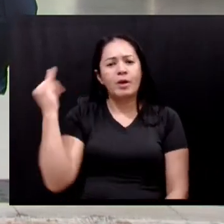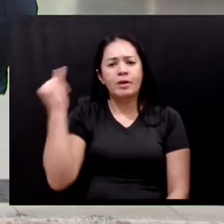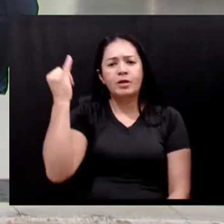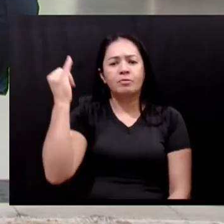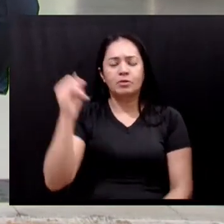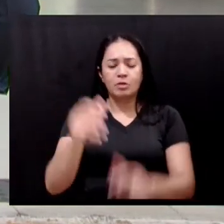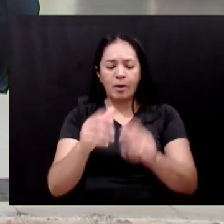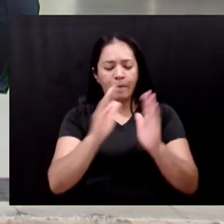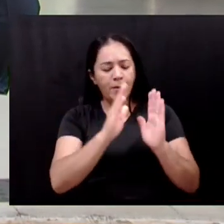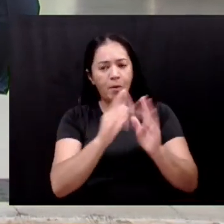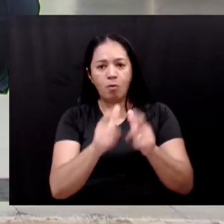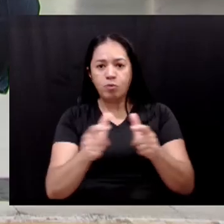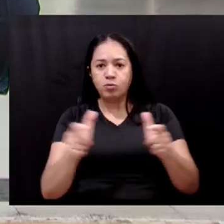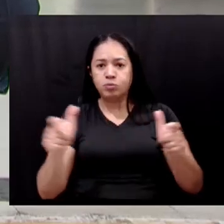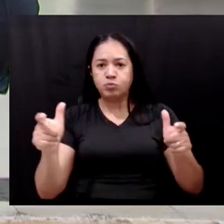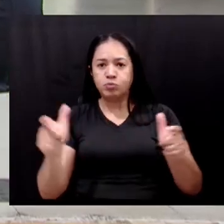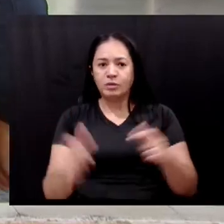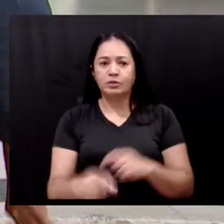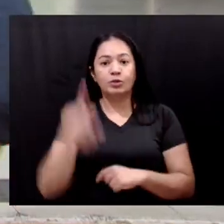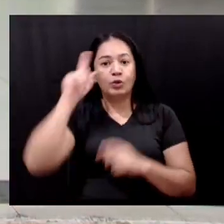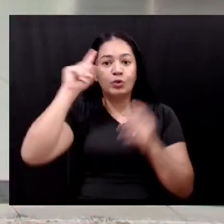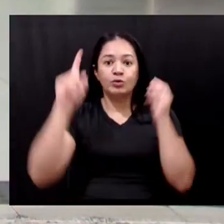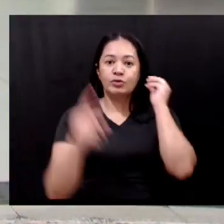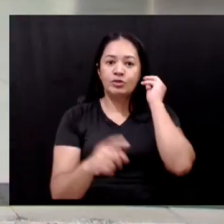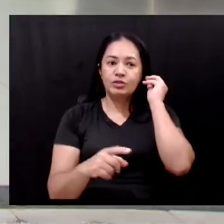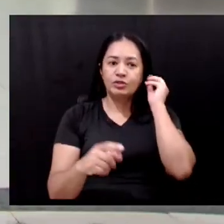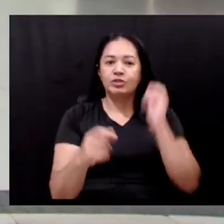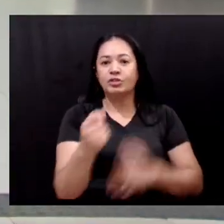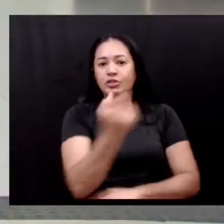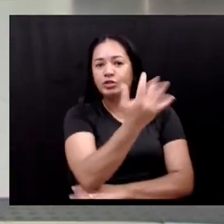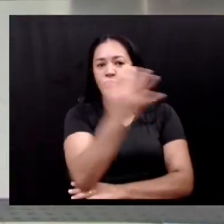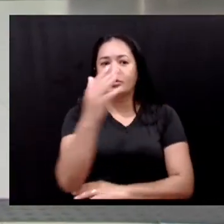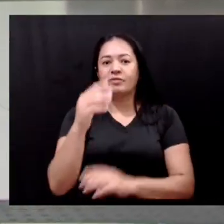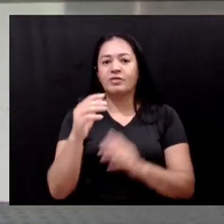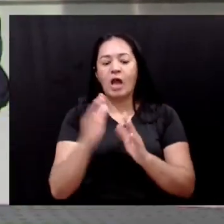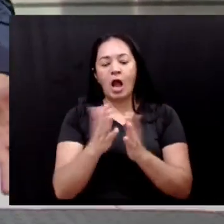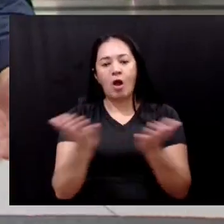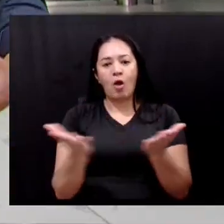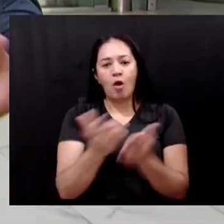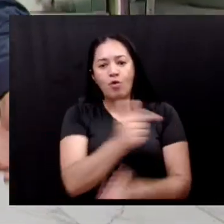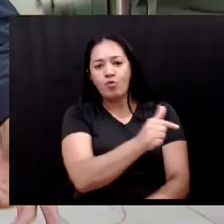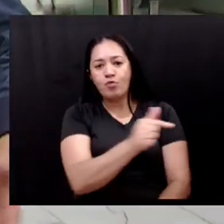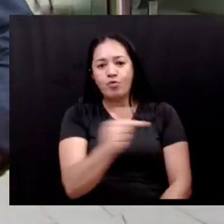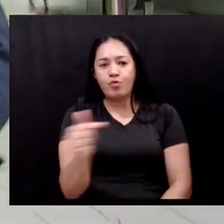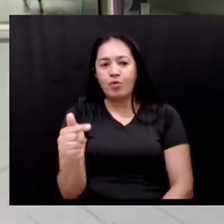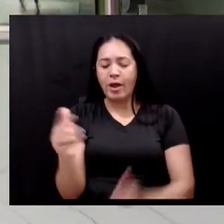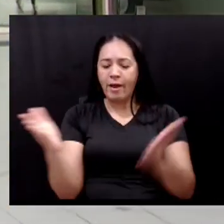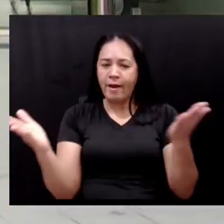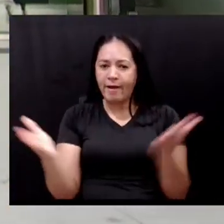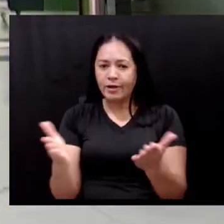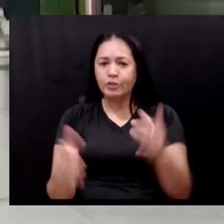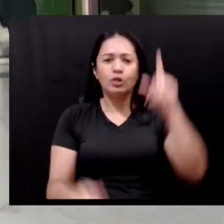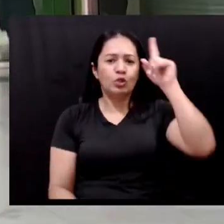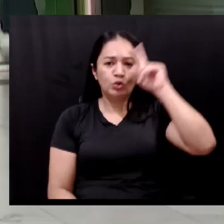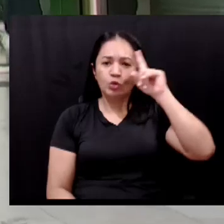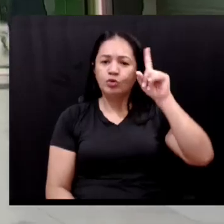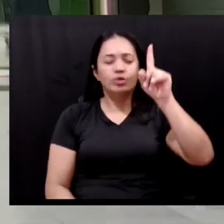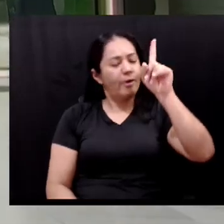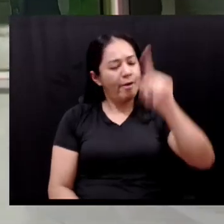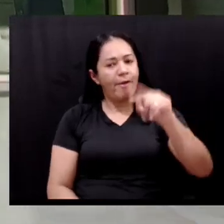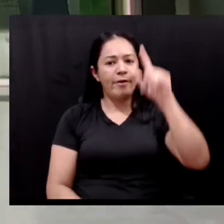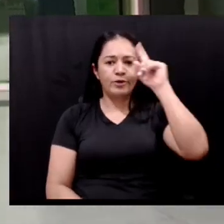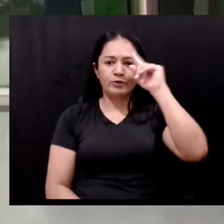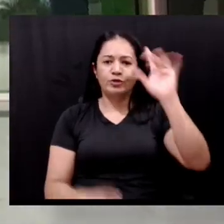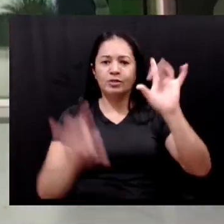Dia do Meio Ambiente para toda uma semana? Essa é uma semana, todos os dias é dias do ambiente, né? A gente fazer a prevenção é